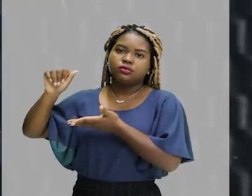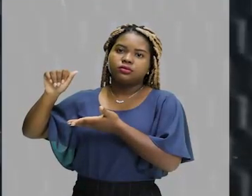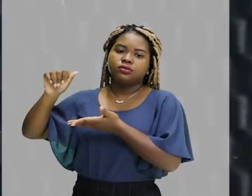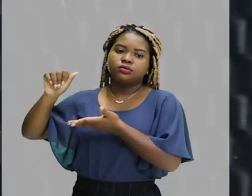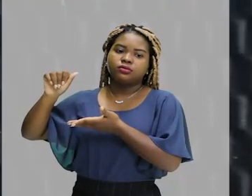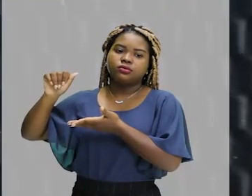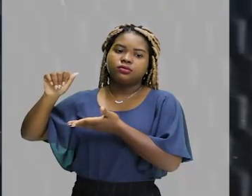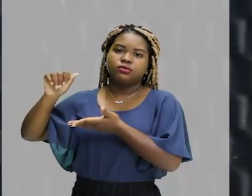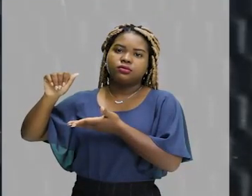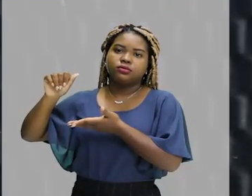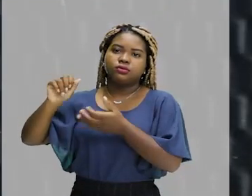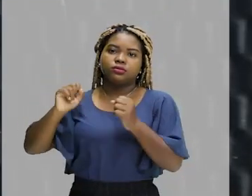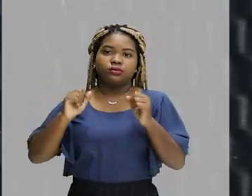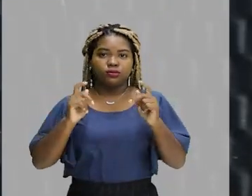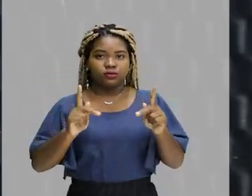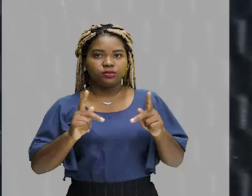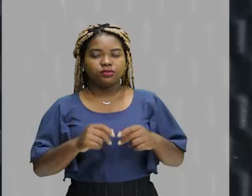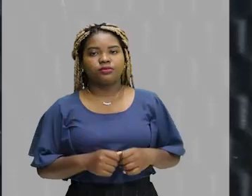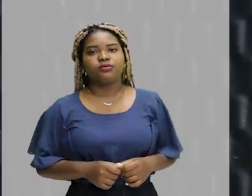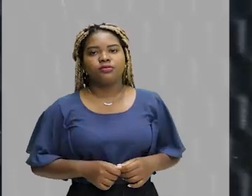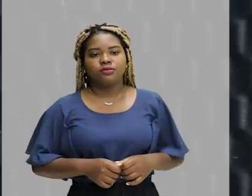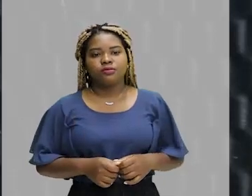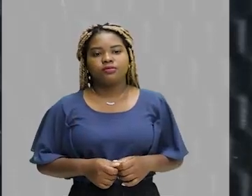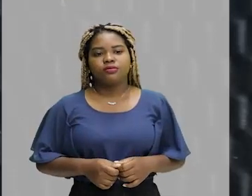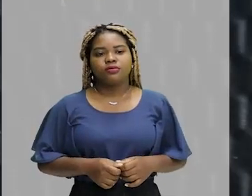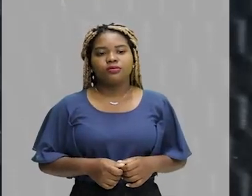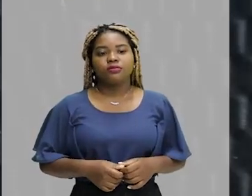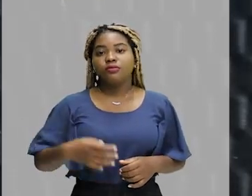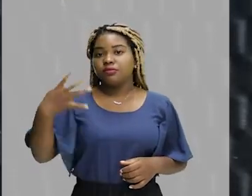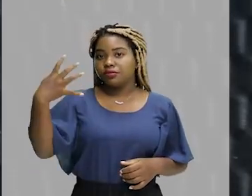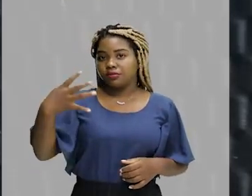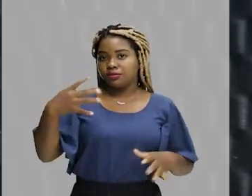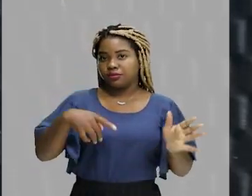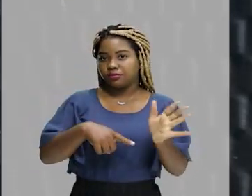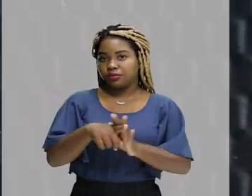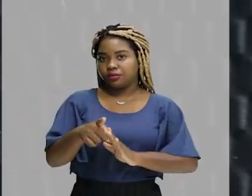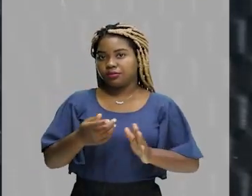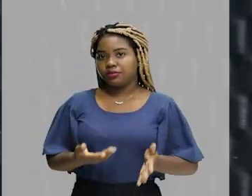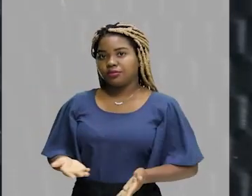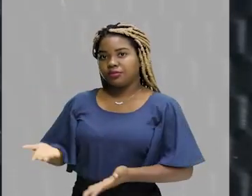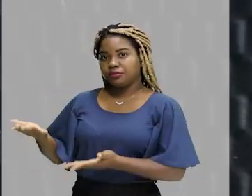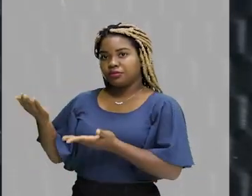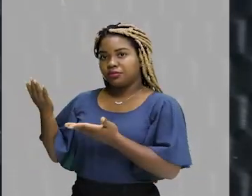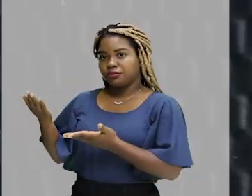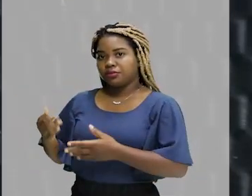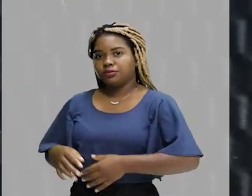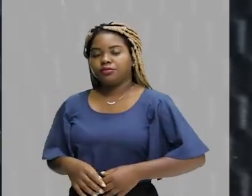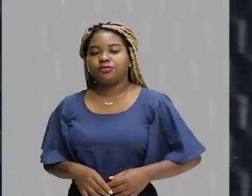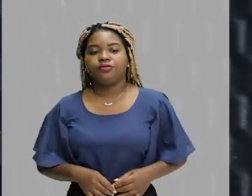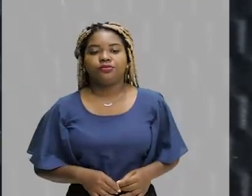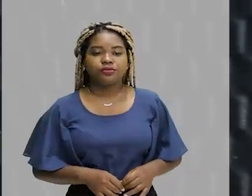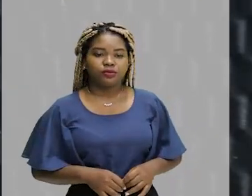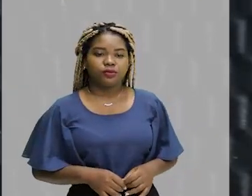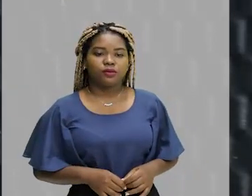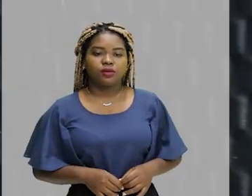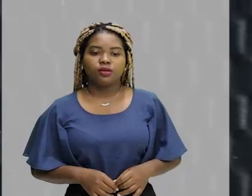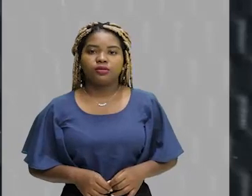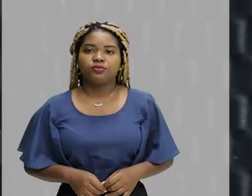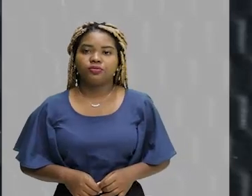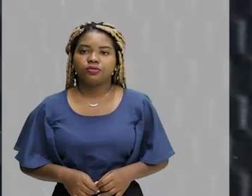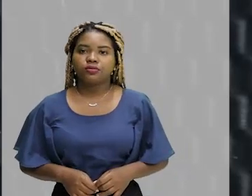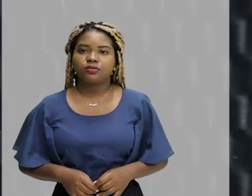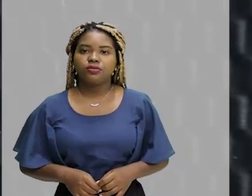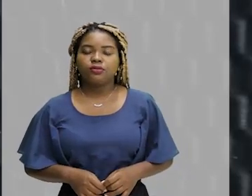sugestão de resposta, correto? Vamos avançar um pouquinho. Vamos para a quarta questão. A quarta questão também é muito legal, muito